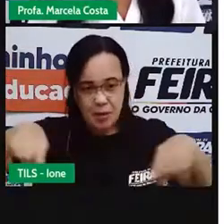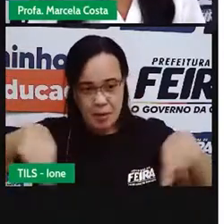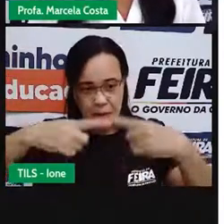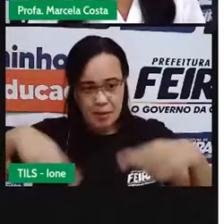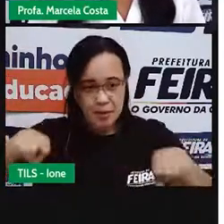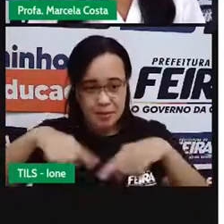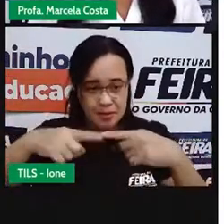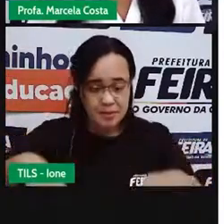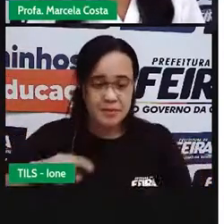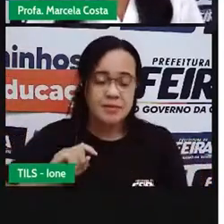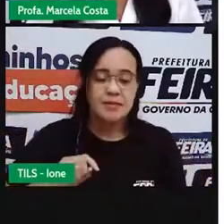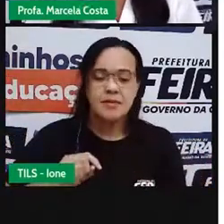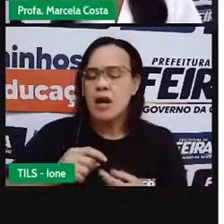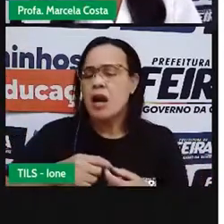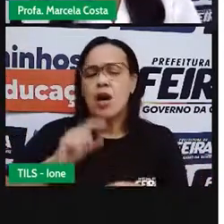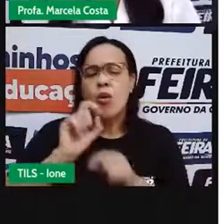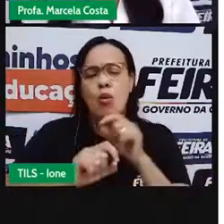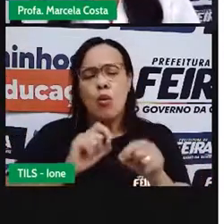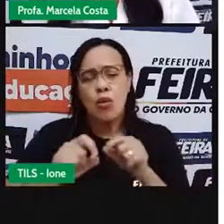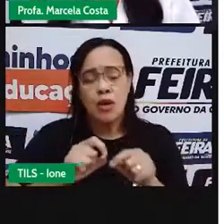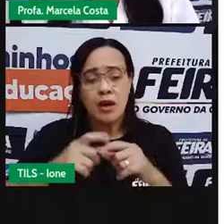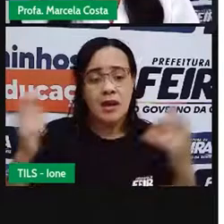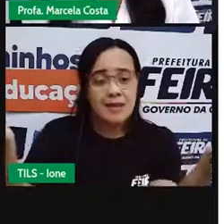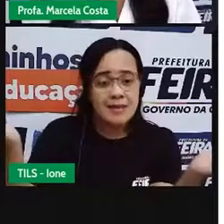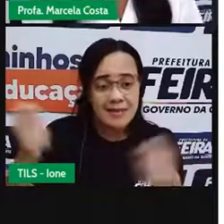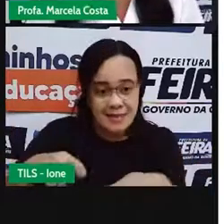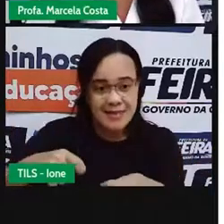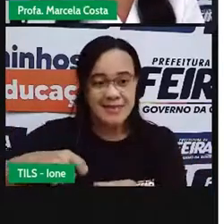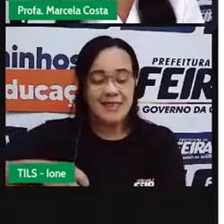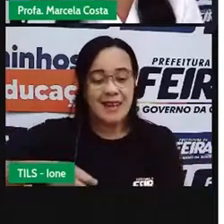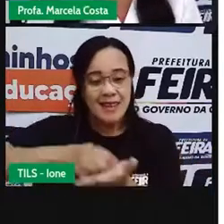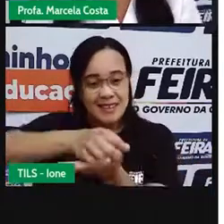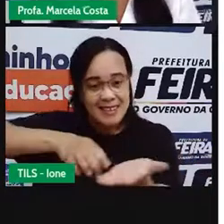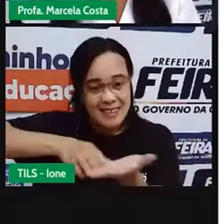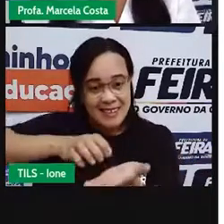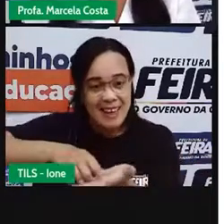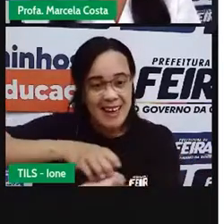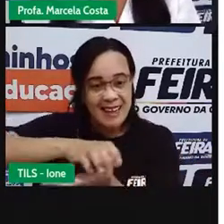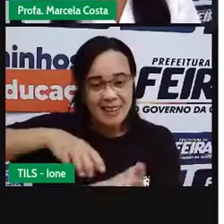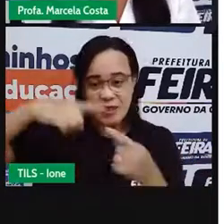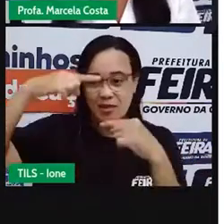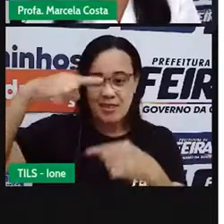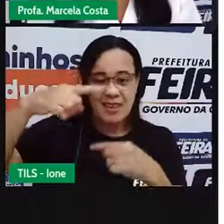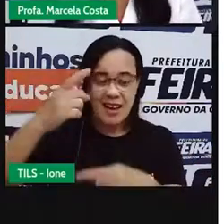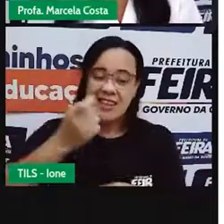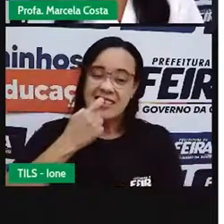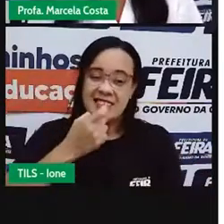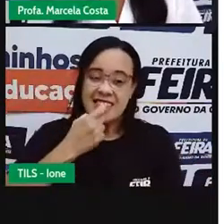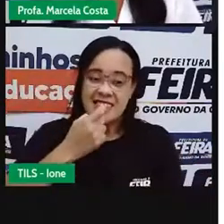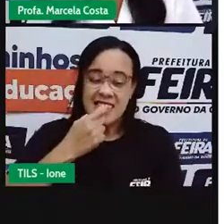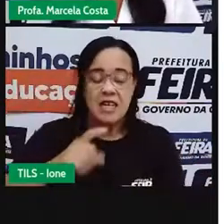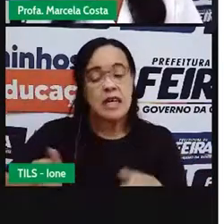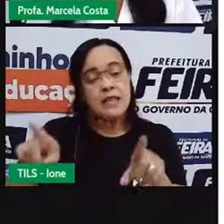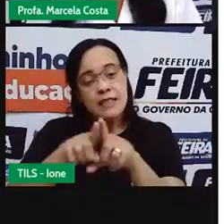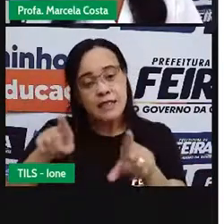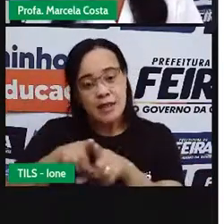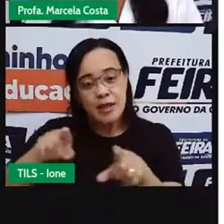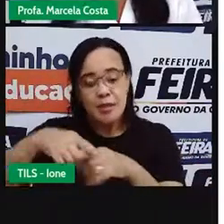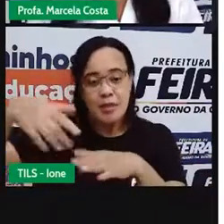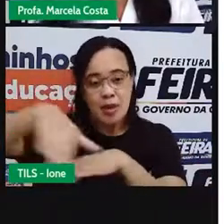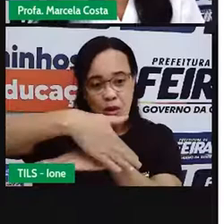para fazer um carrinho com garrafa PET, passear por uma pista feita com